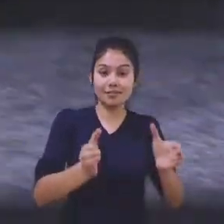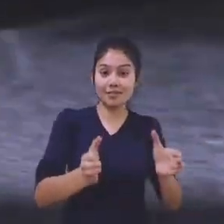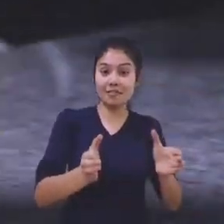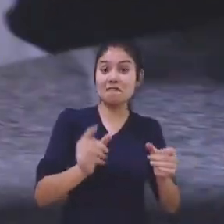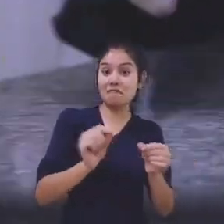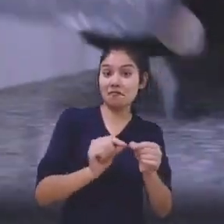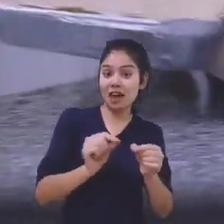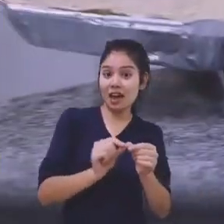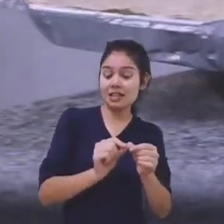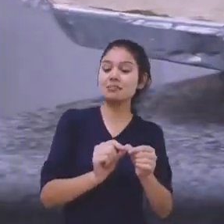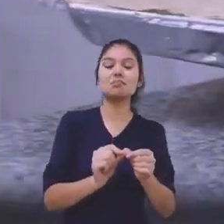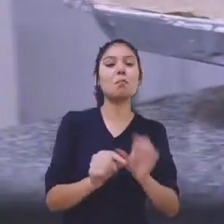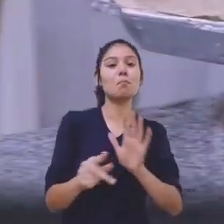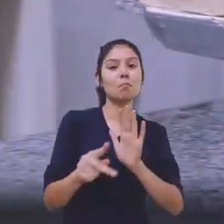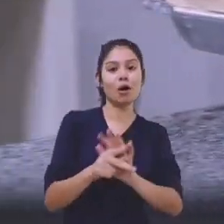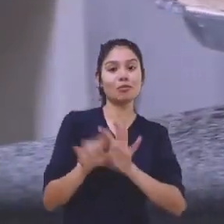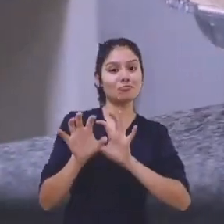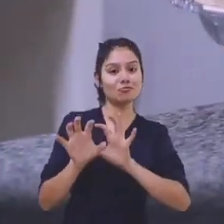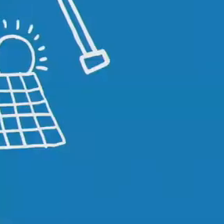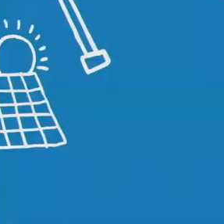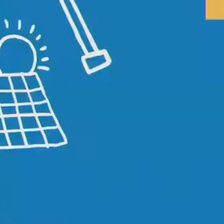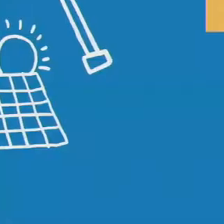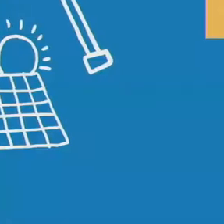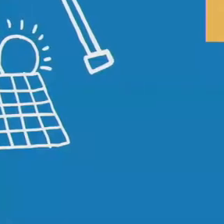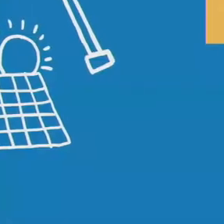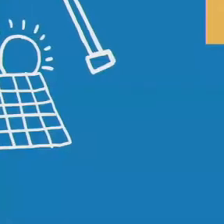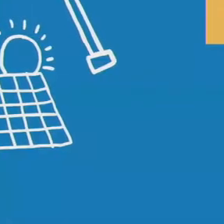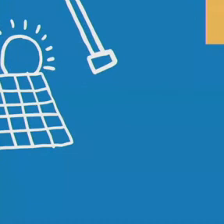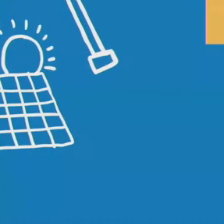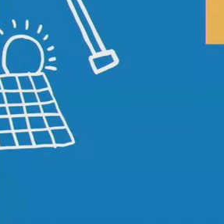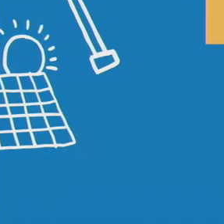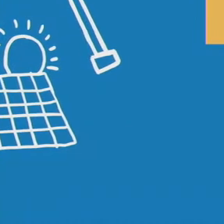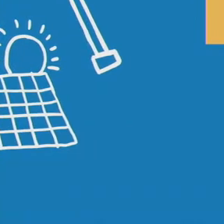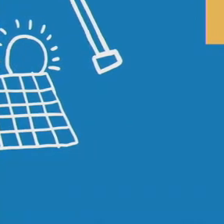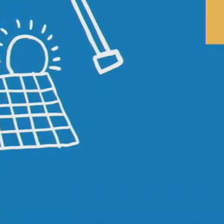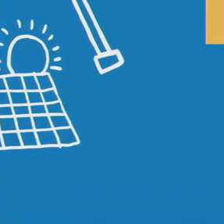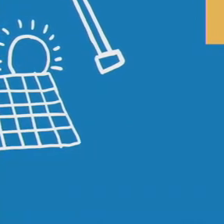isopor e ao forno em forma de alumínio.